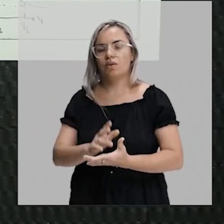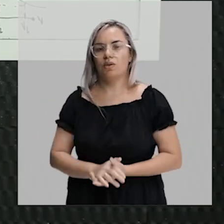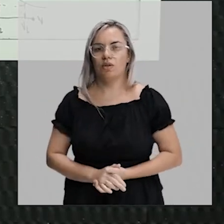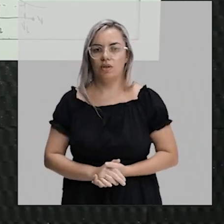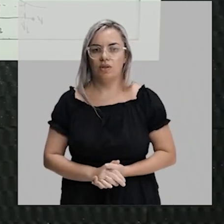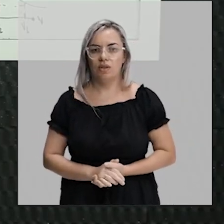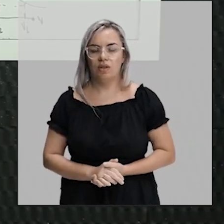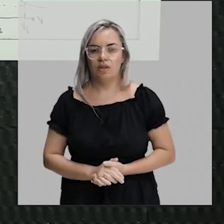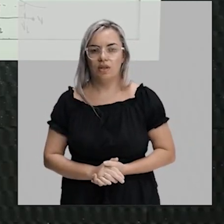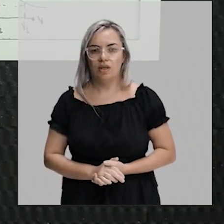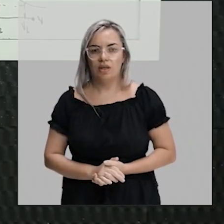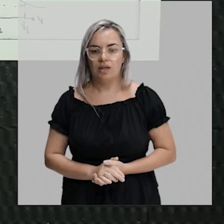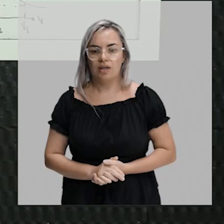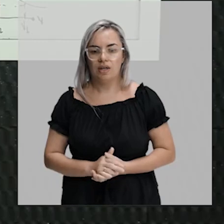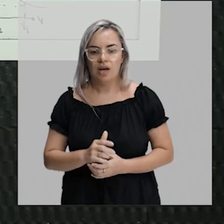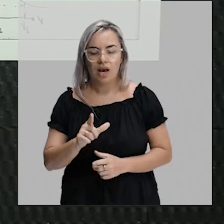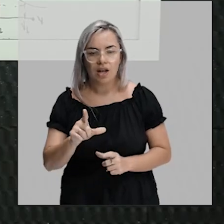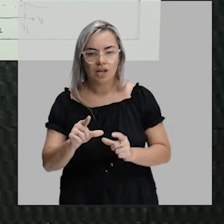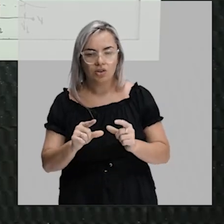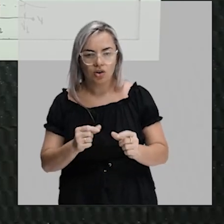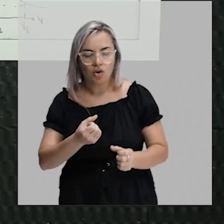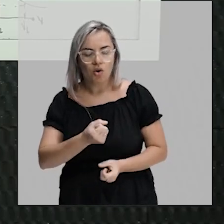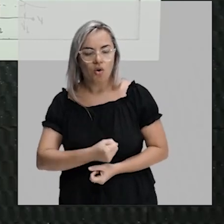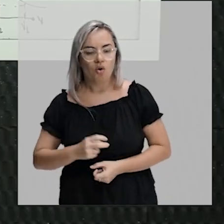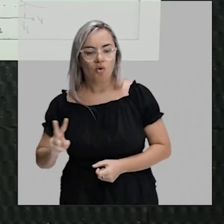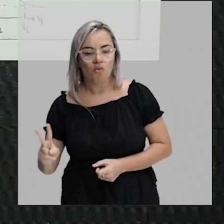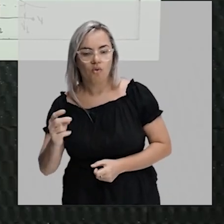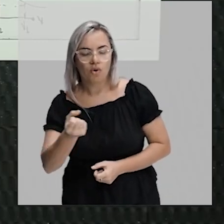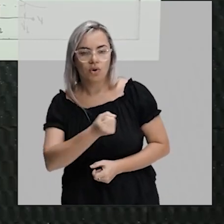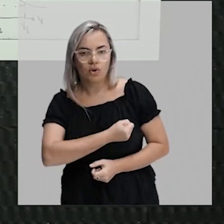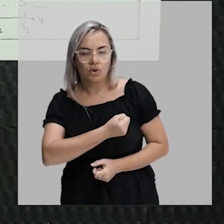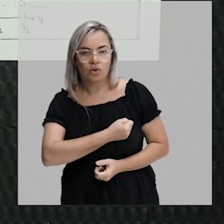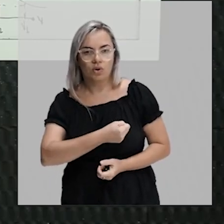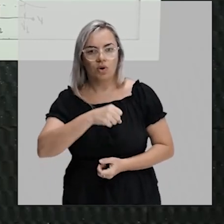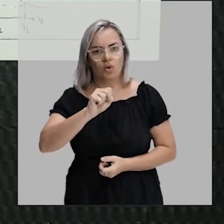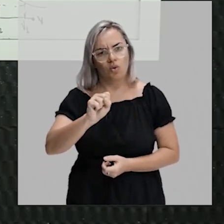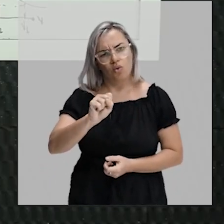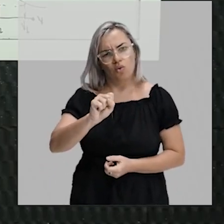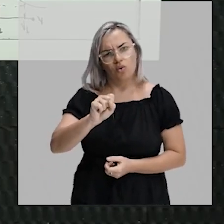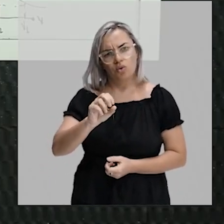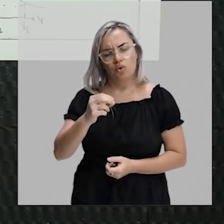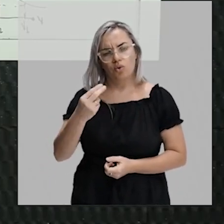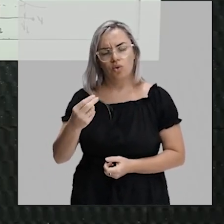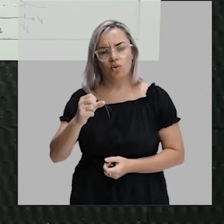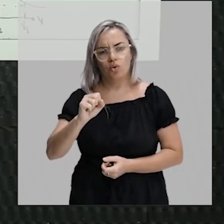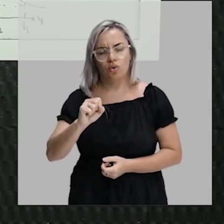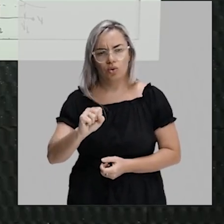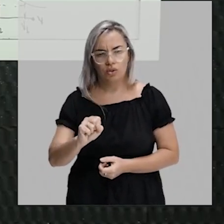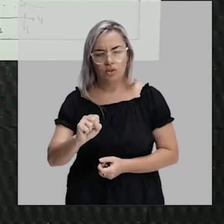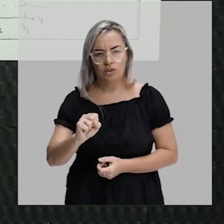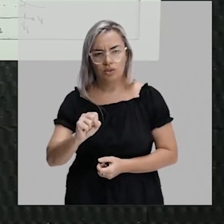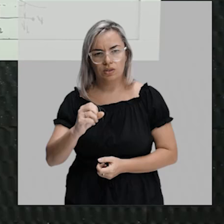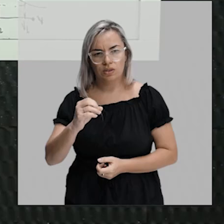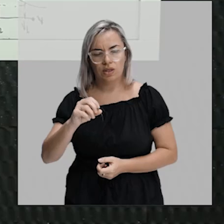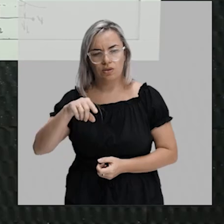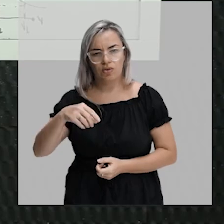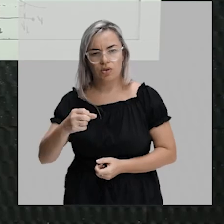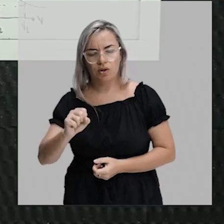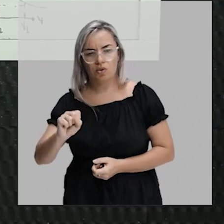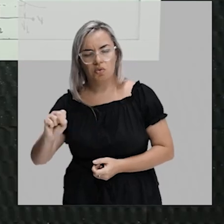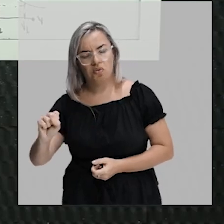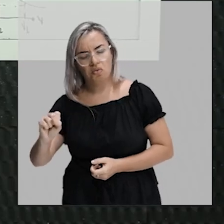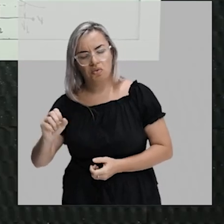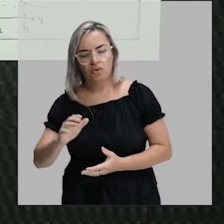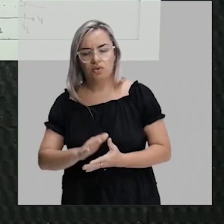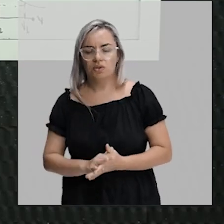vai mandar. Ela vai te dar o valor numérico, tá certo? Ou é 8, ou é 0,08, 82, 83, vai